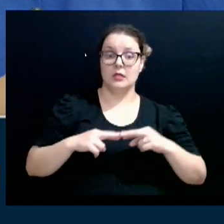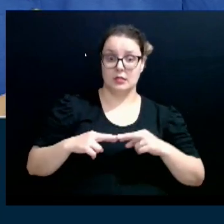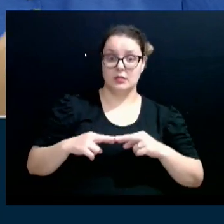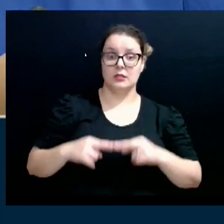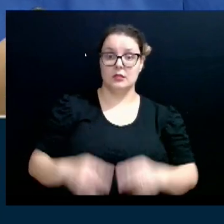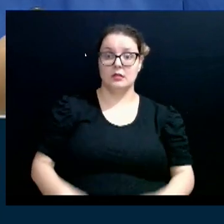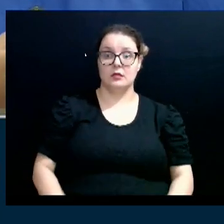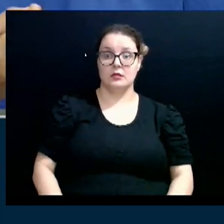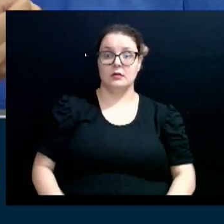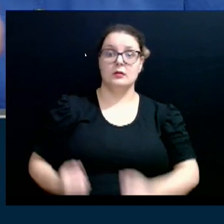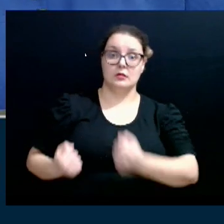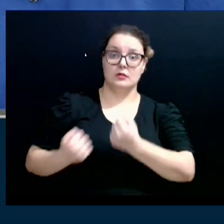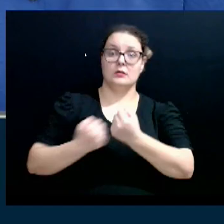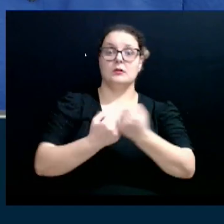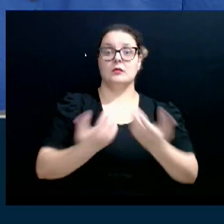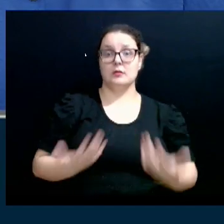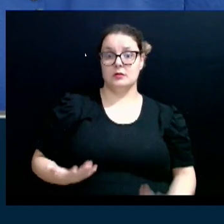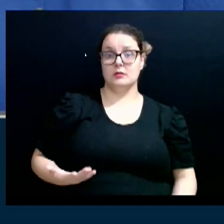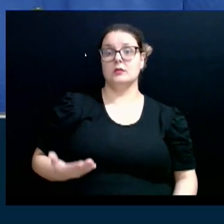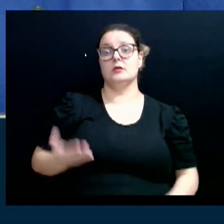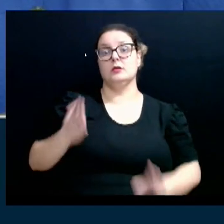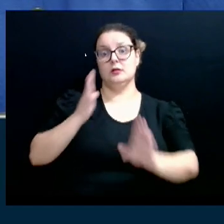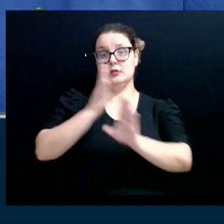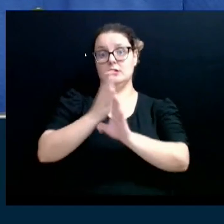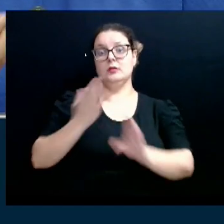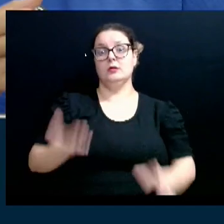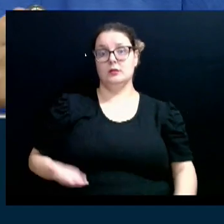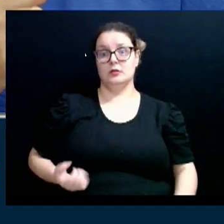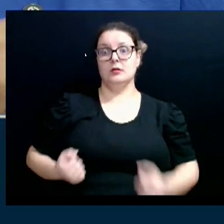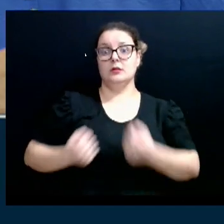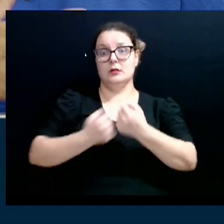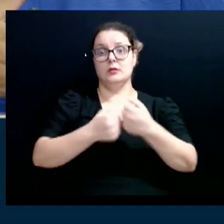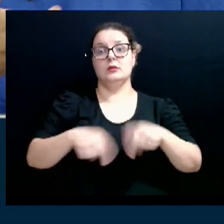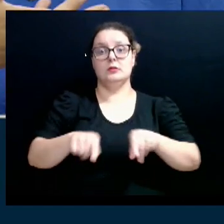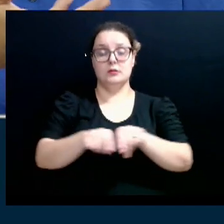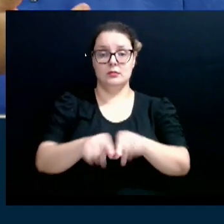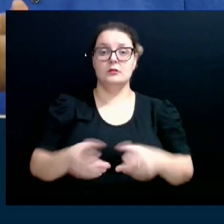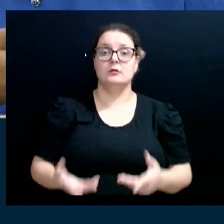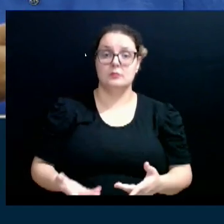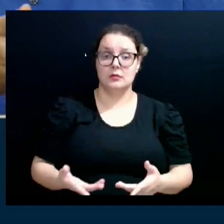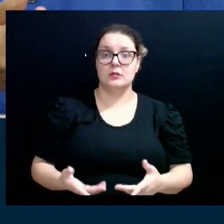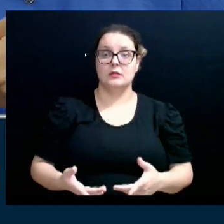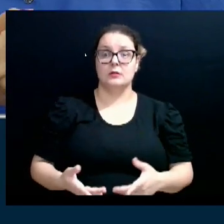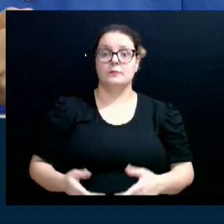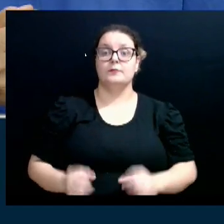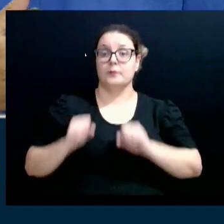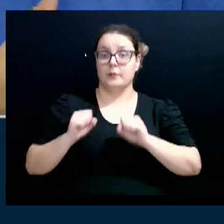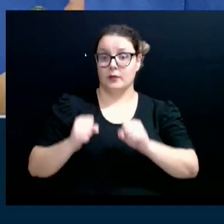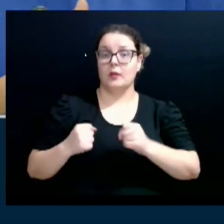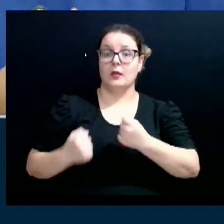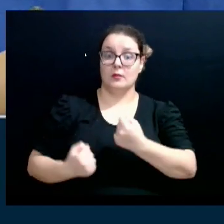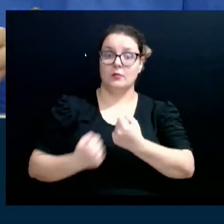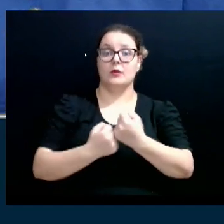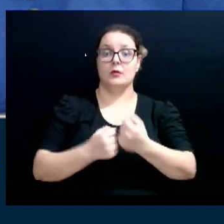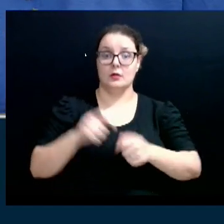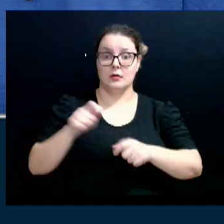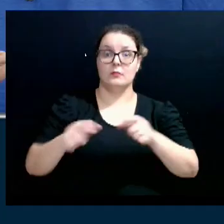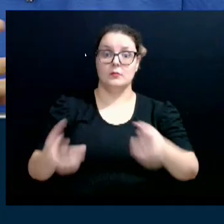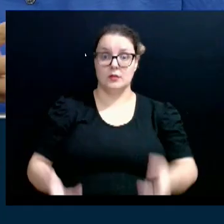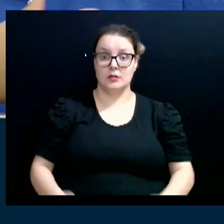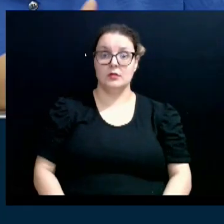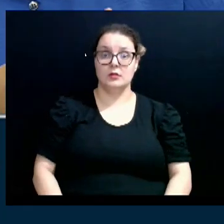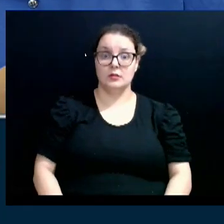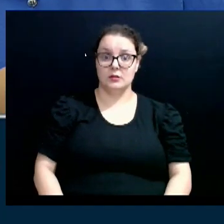né, encontre apoio e também, em contrapartida, ela vai poder apoiar alguém. Sim, E são pessoas